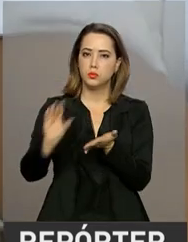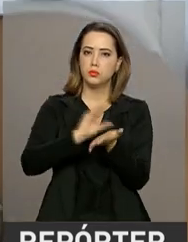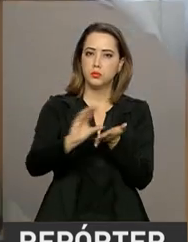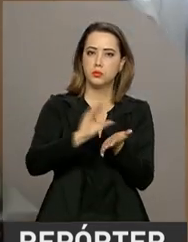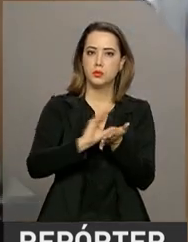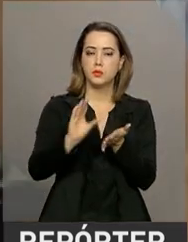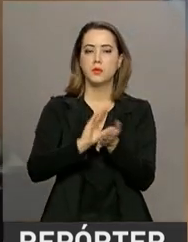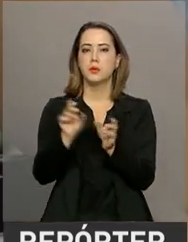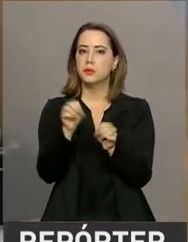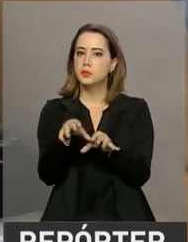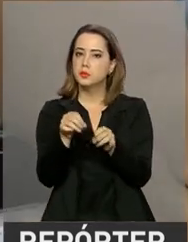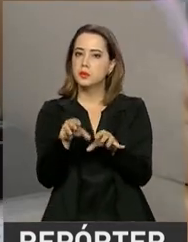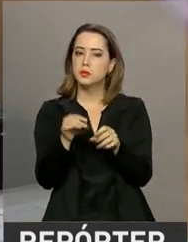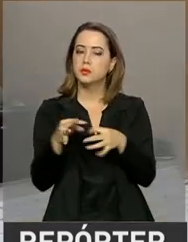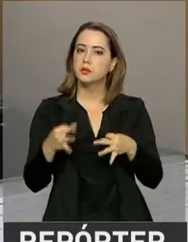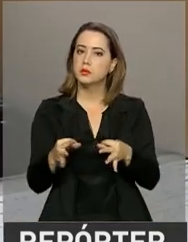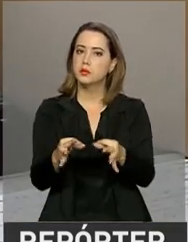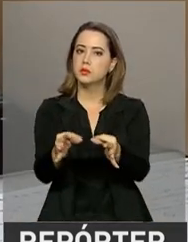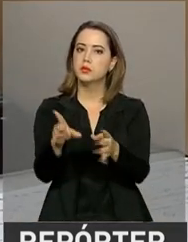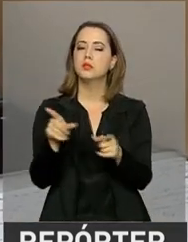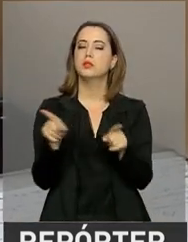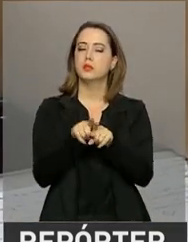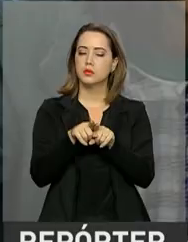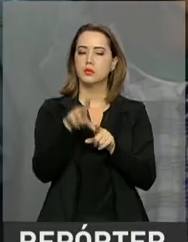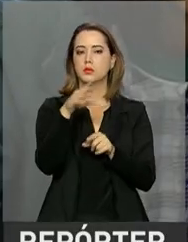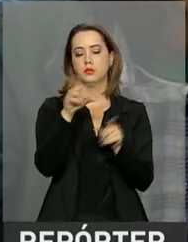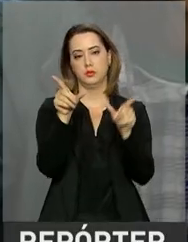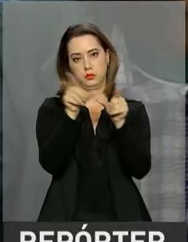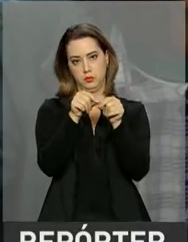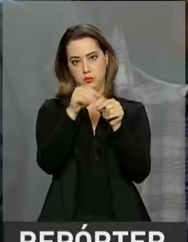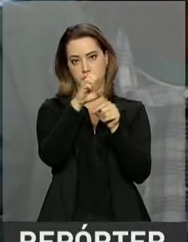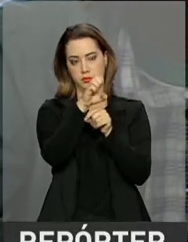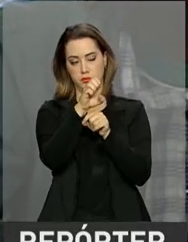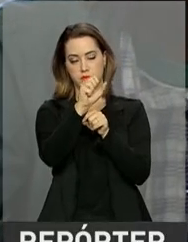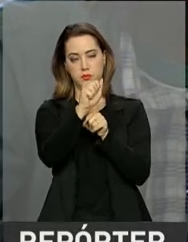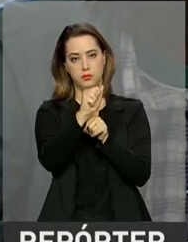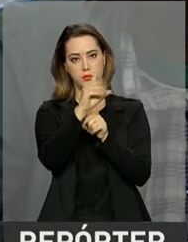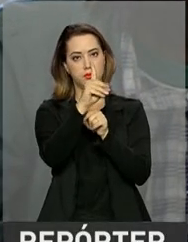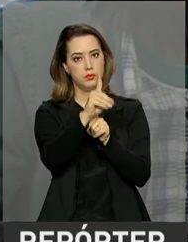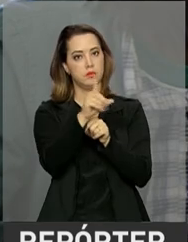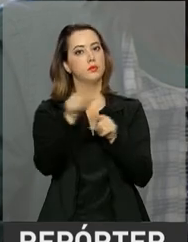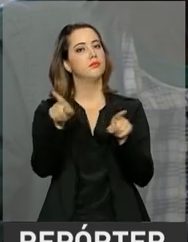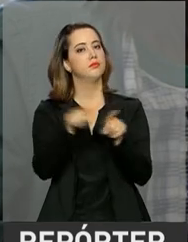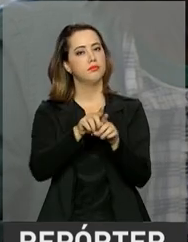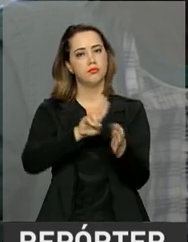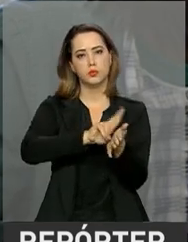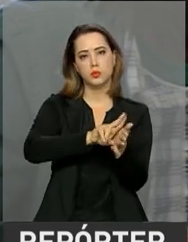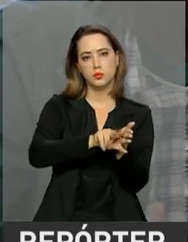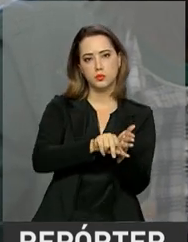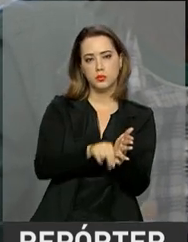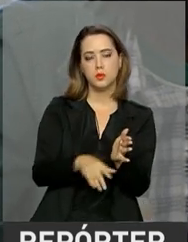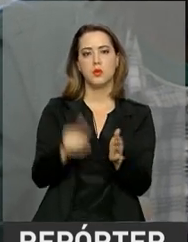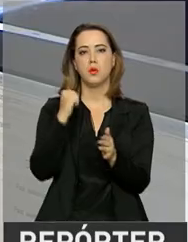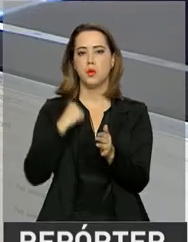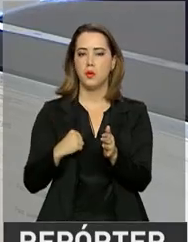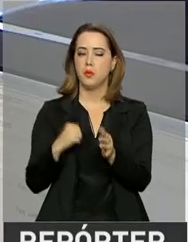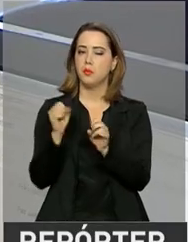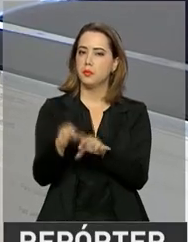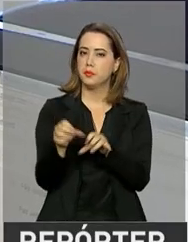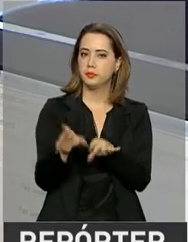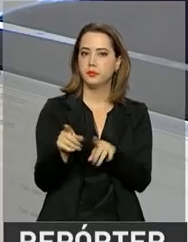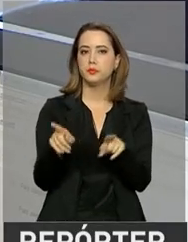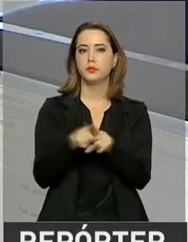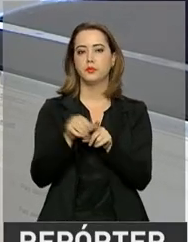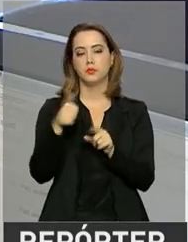e tecnológica e de ensino à distância além de ações como a bolsa formação dos 114 milhões